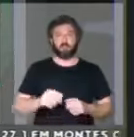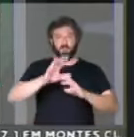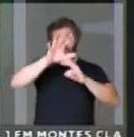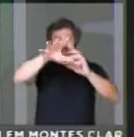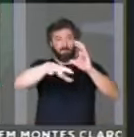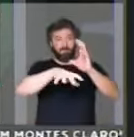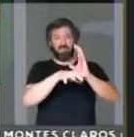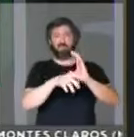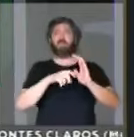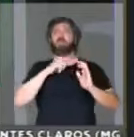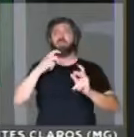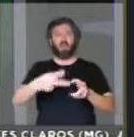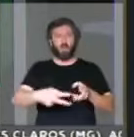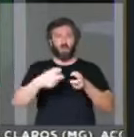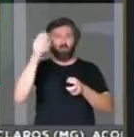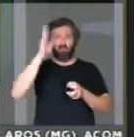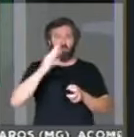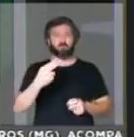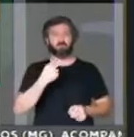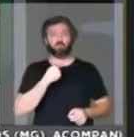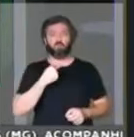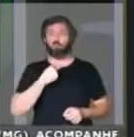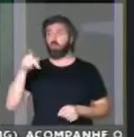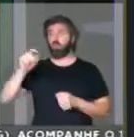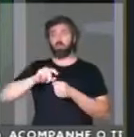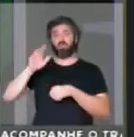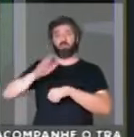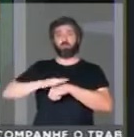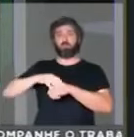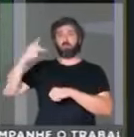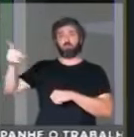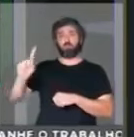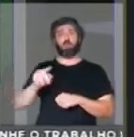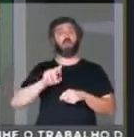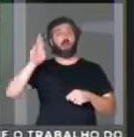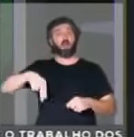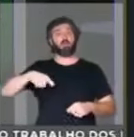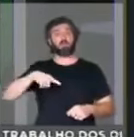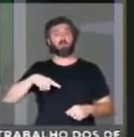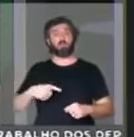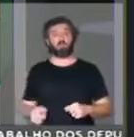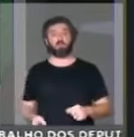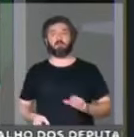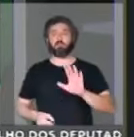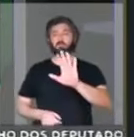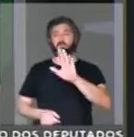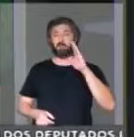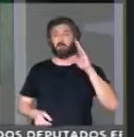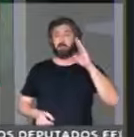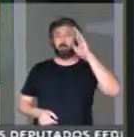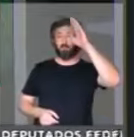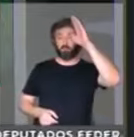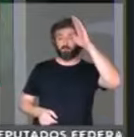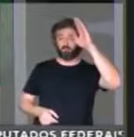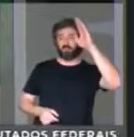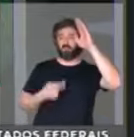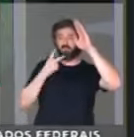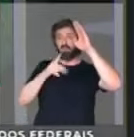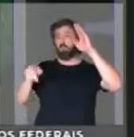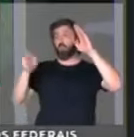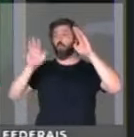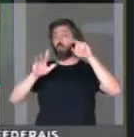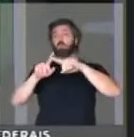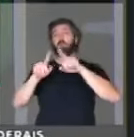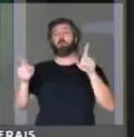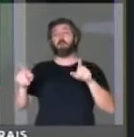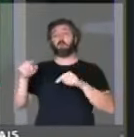nenhum país podia cobrar do brasil o que não fez no seu solo e ele tinha razão mas ao contrário de bolsonaro uma diz que a mostrar